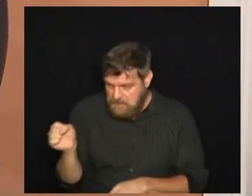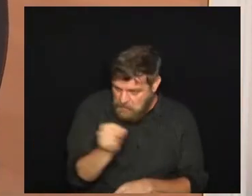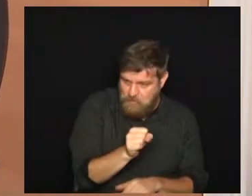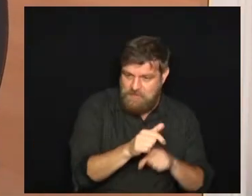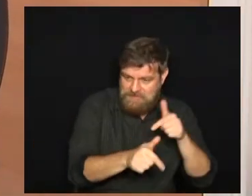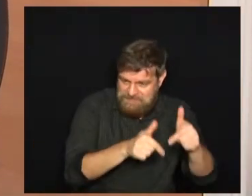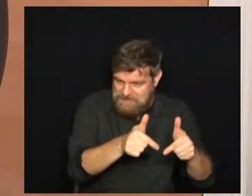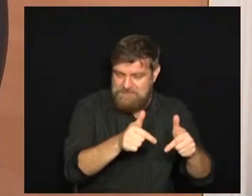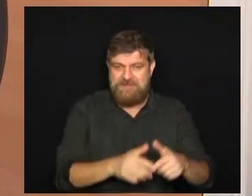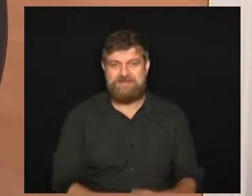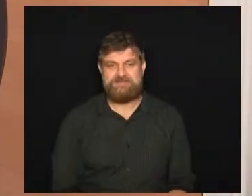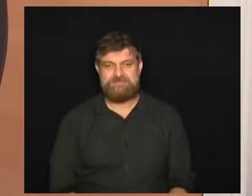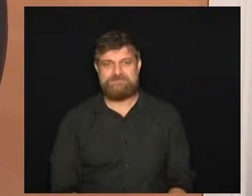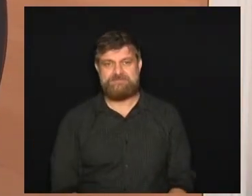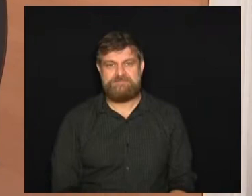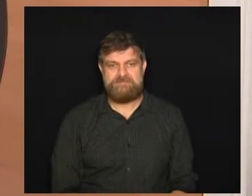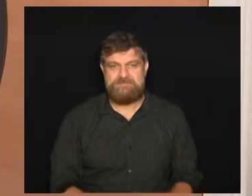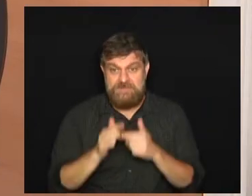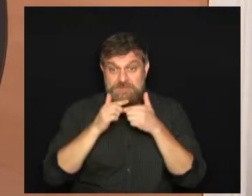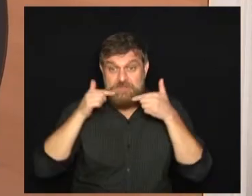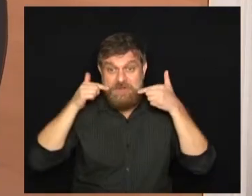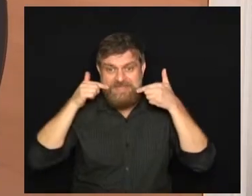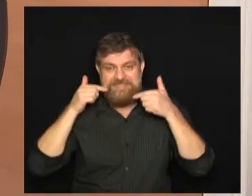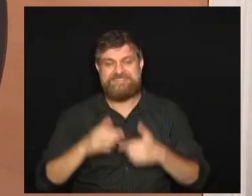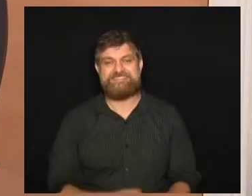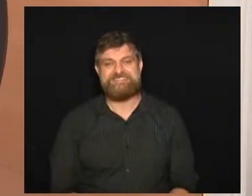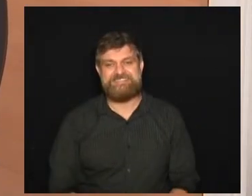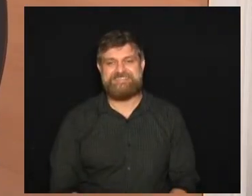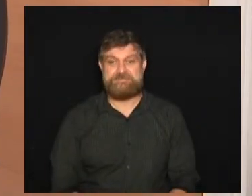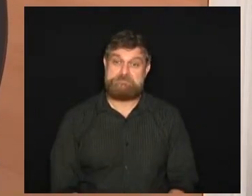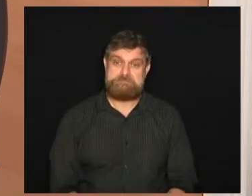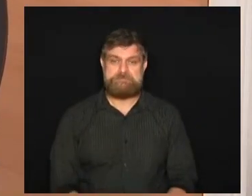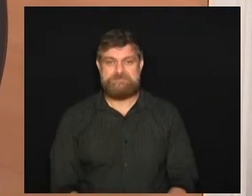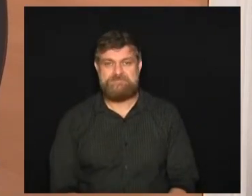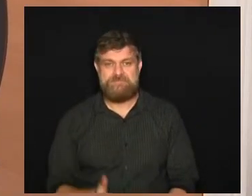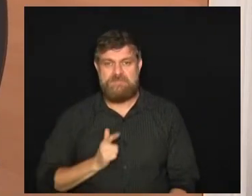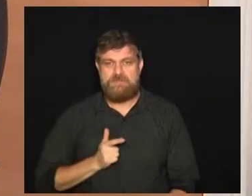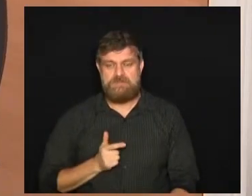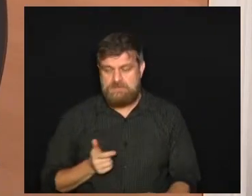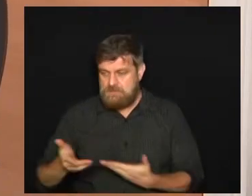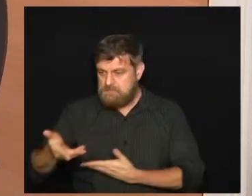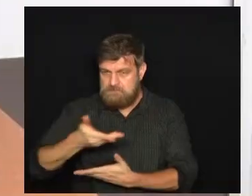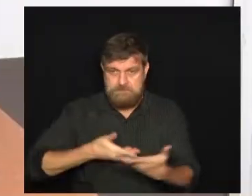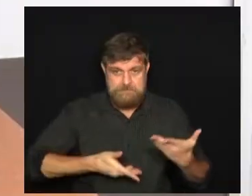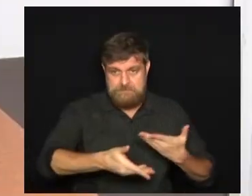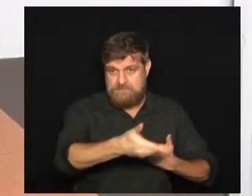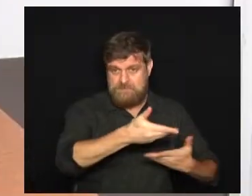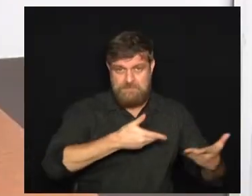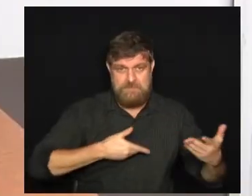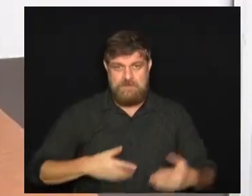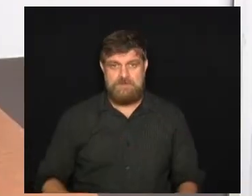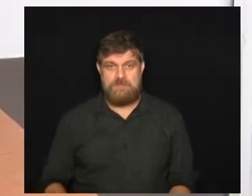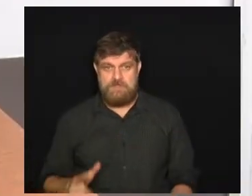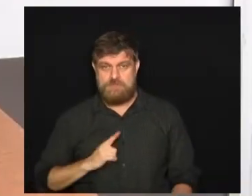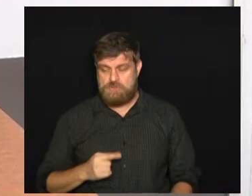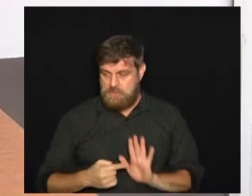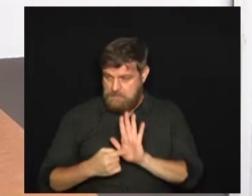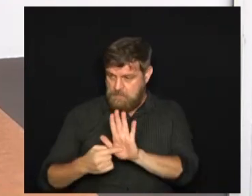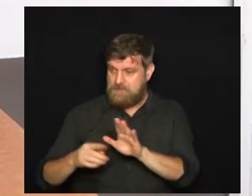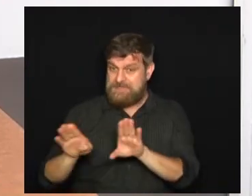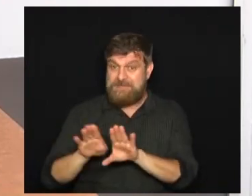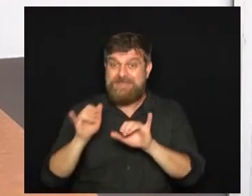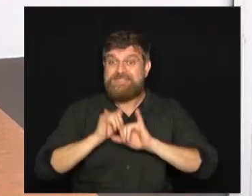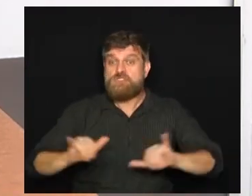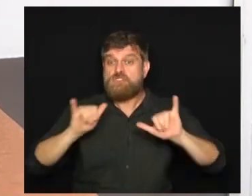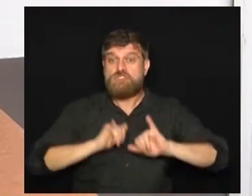mercado. Então, a gente compartilha, né? Na verdade, nós não compartilhamos as vagas, a gente coloca também como